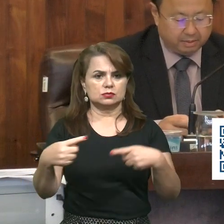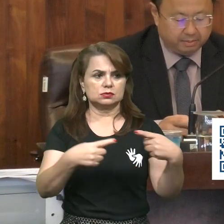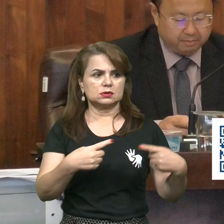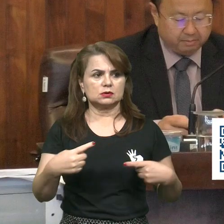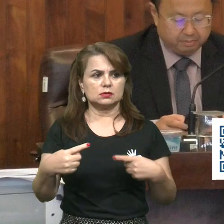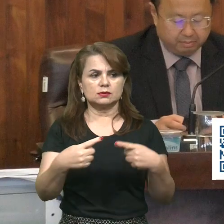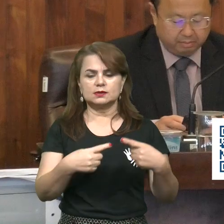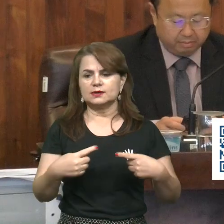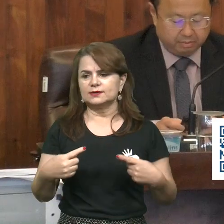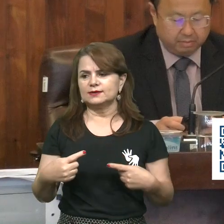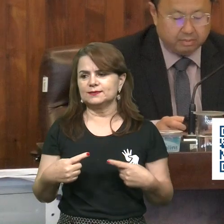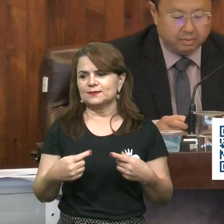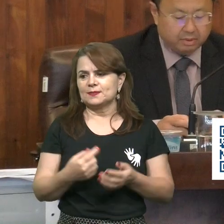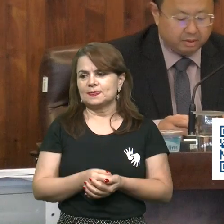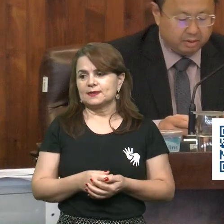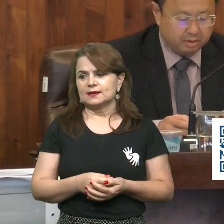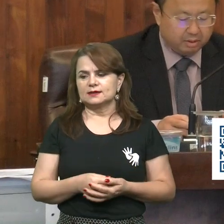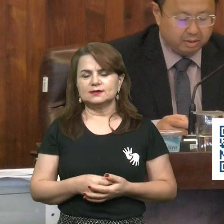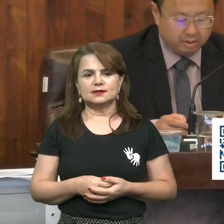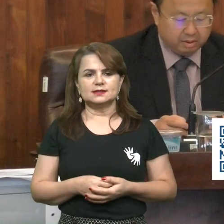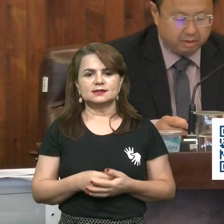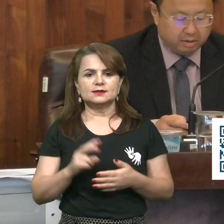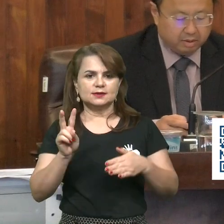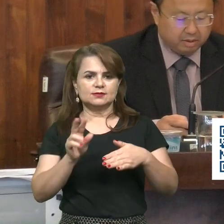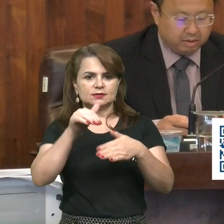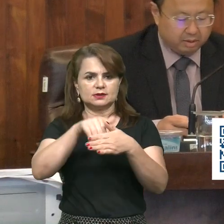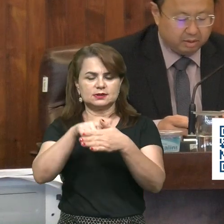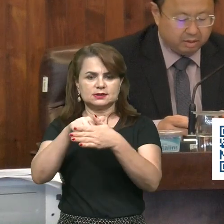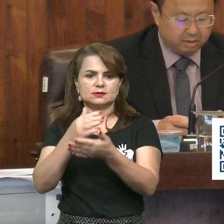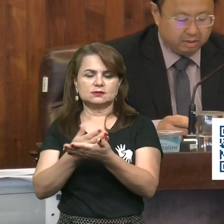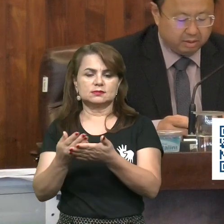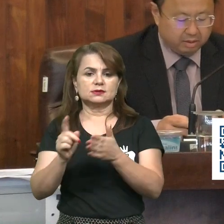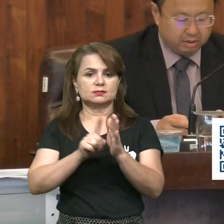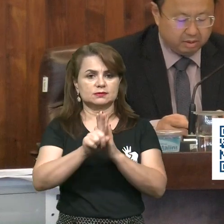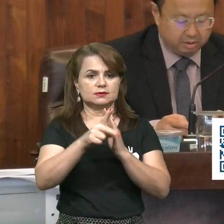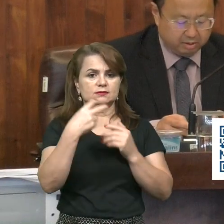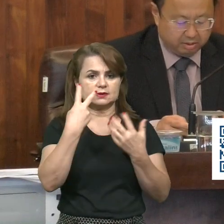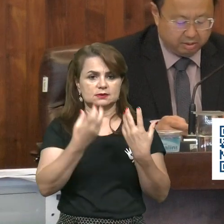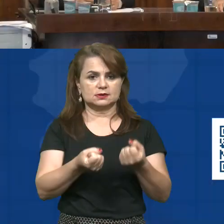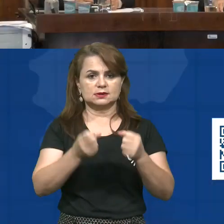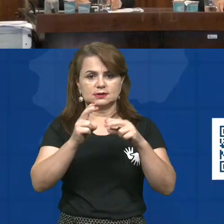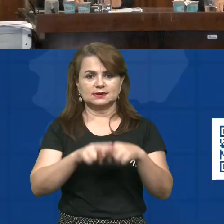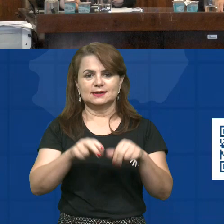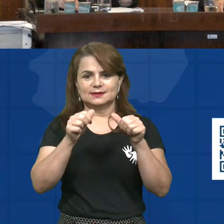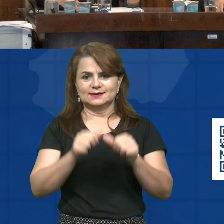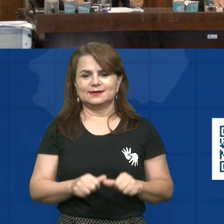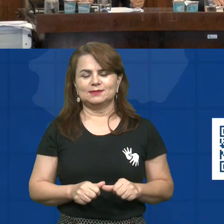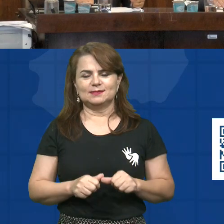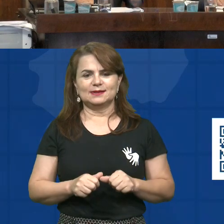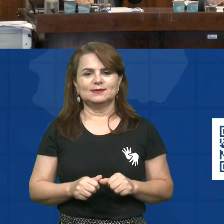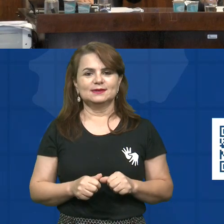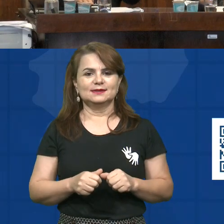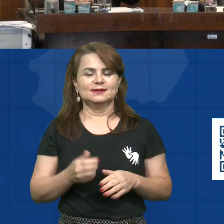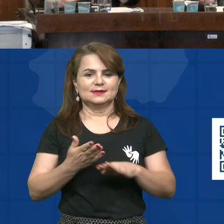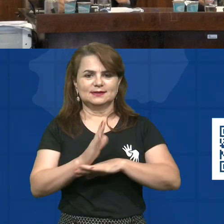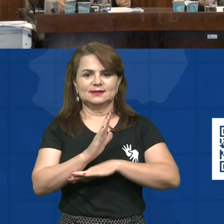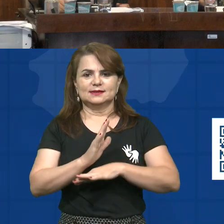não havendo vereadores inscritos, está em discussão, está em votação. Os vereadores que estão favoráveis permaneçam como se encontram. Aprovado.